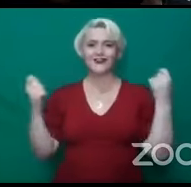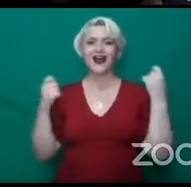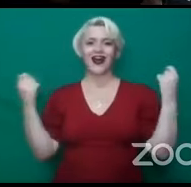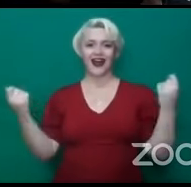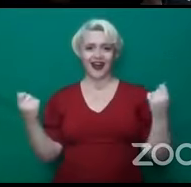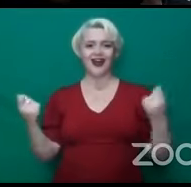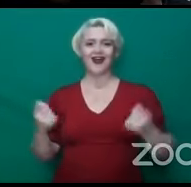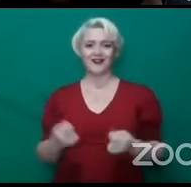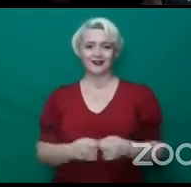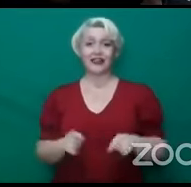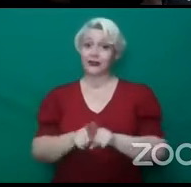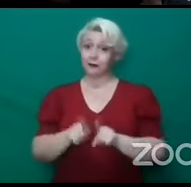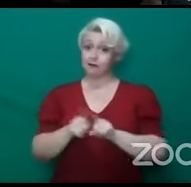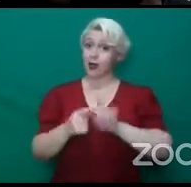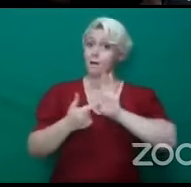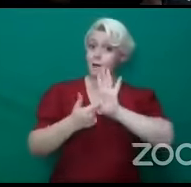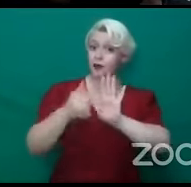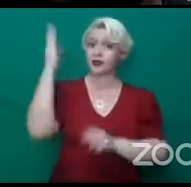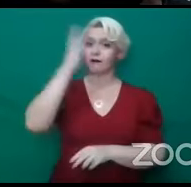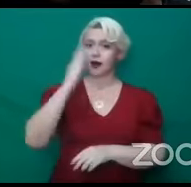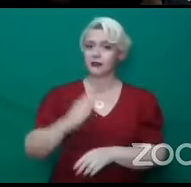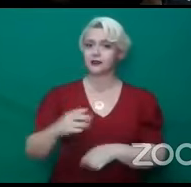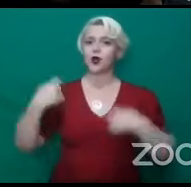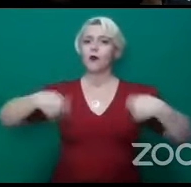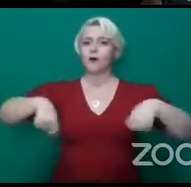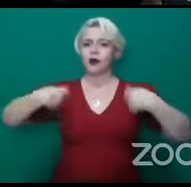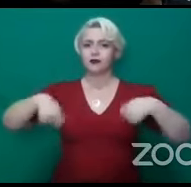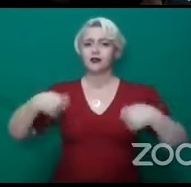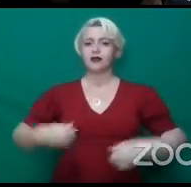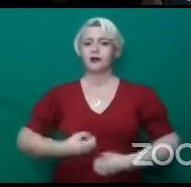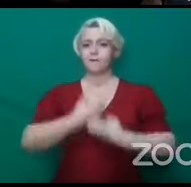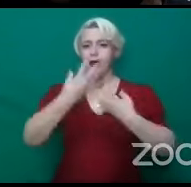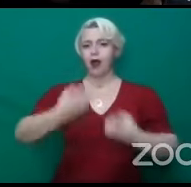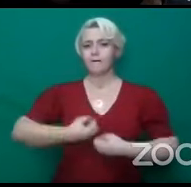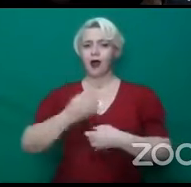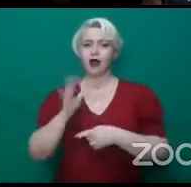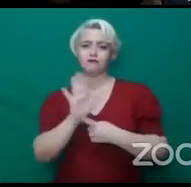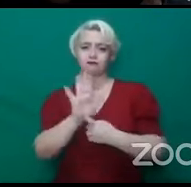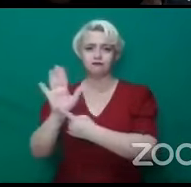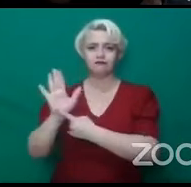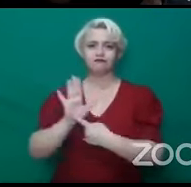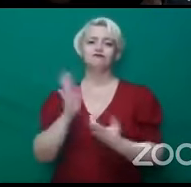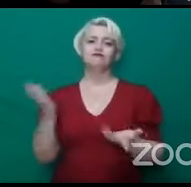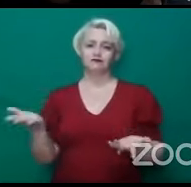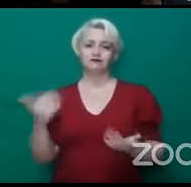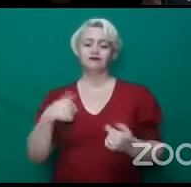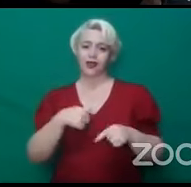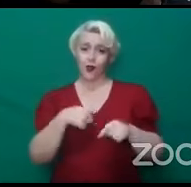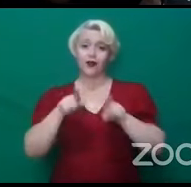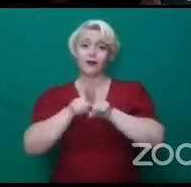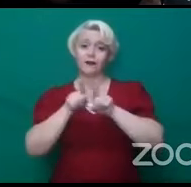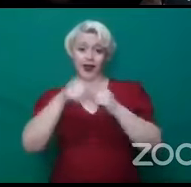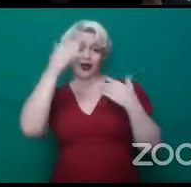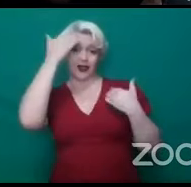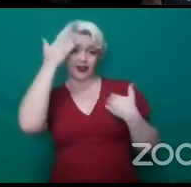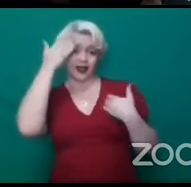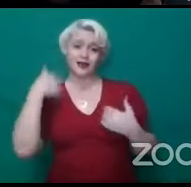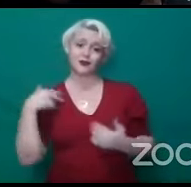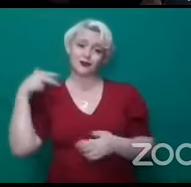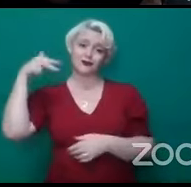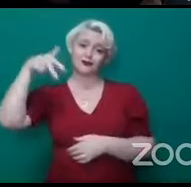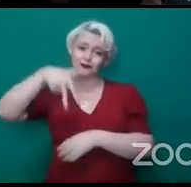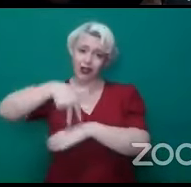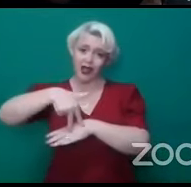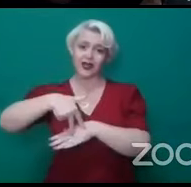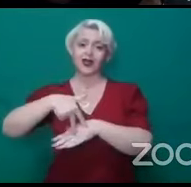E para o Brasil também, que a gente precisa Obrigada. de produções. Então, muito Eu que obrigado. agradeço. Eu que agradeço de poder estar aqui, de ter esse espaço. Isso é